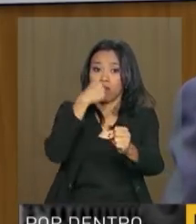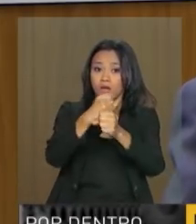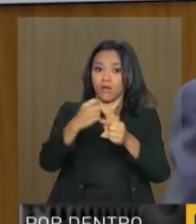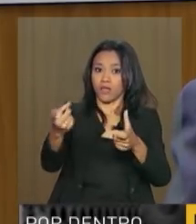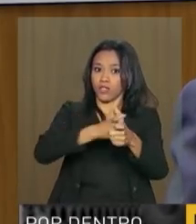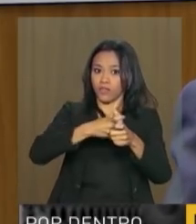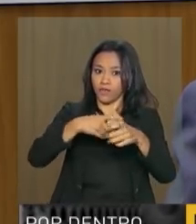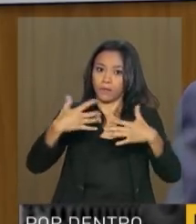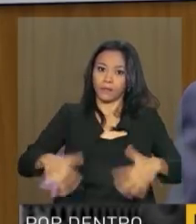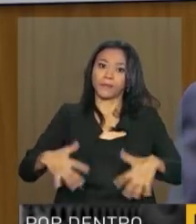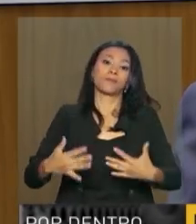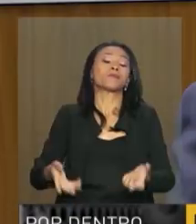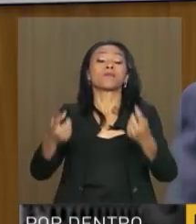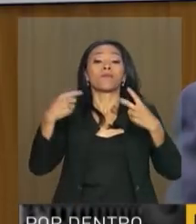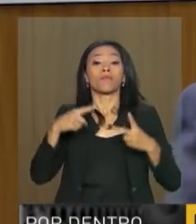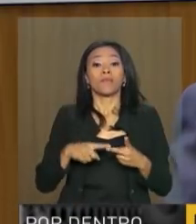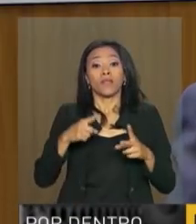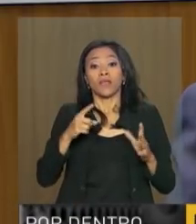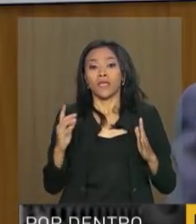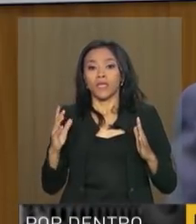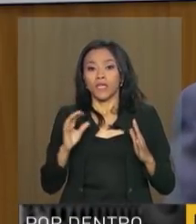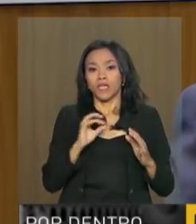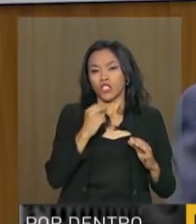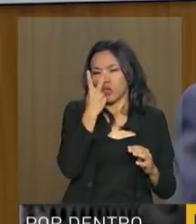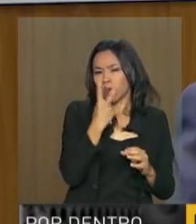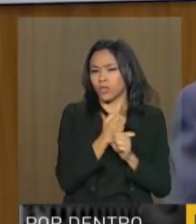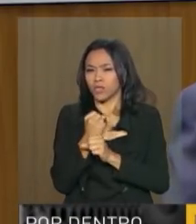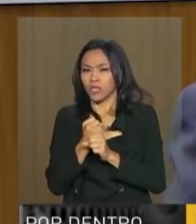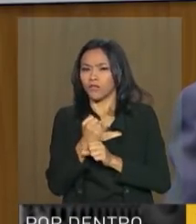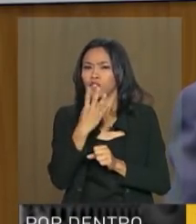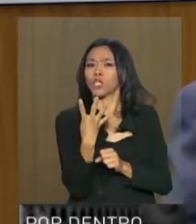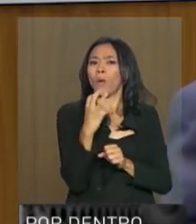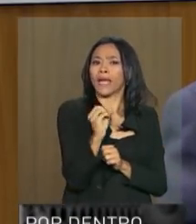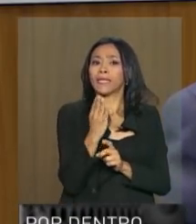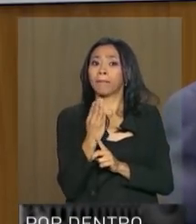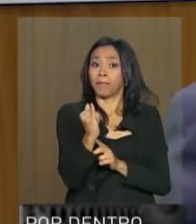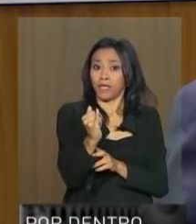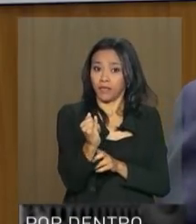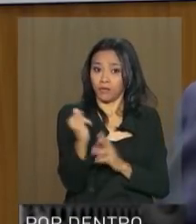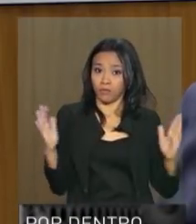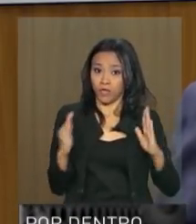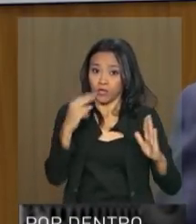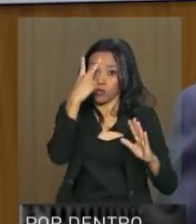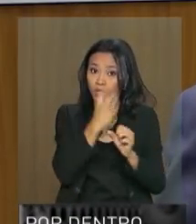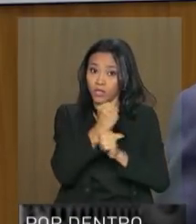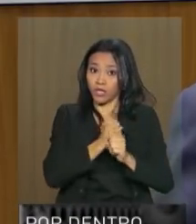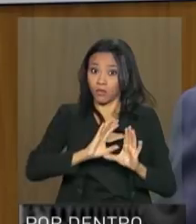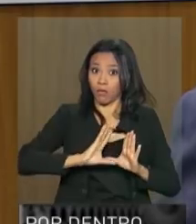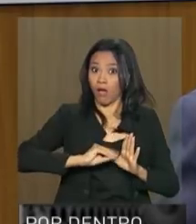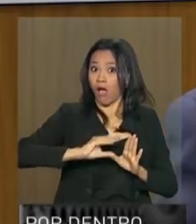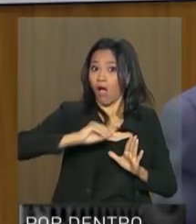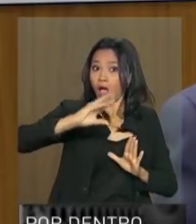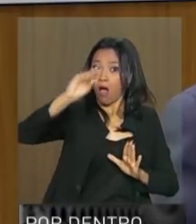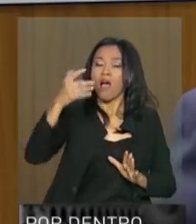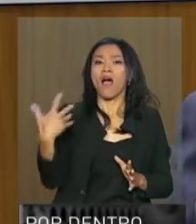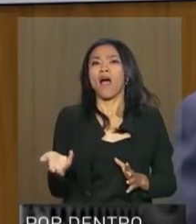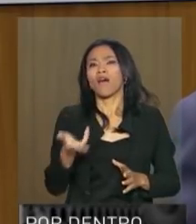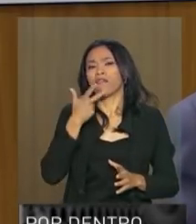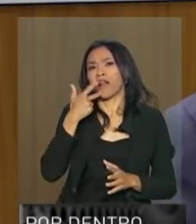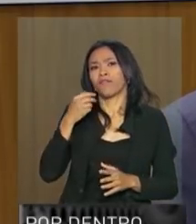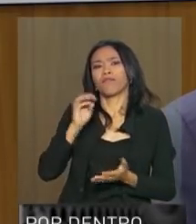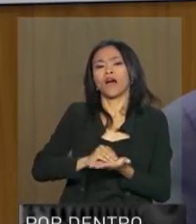o crescimento dele, entre um ano e outro, foi de 40 bilhões de reais. Então, veja, muitas vezes a gente escute, faltam